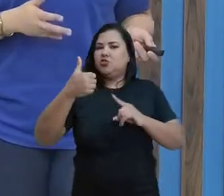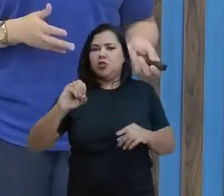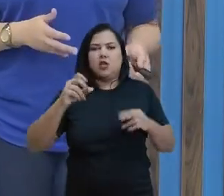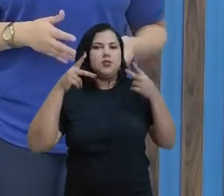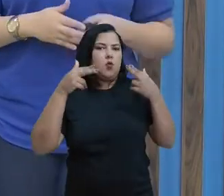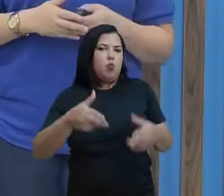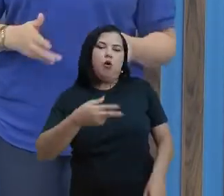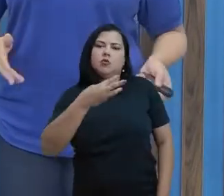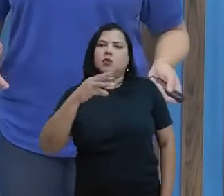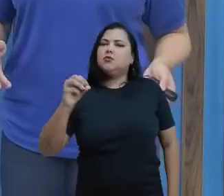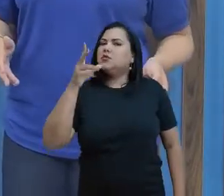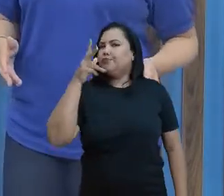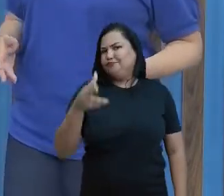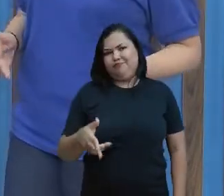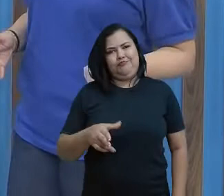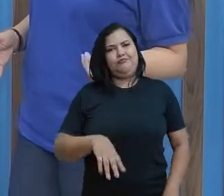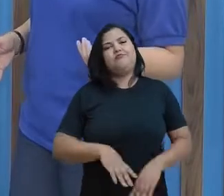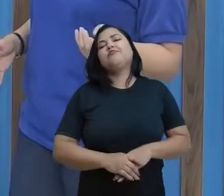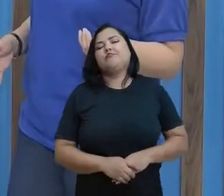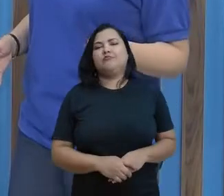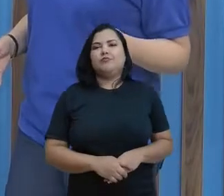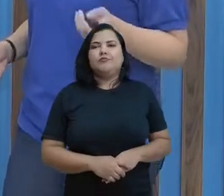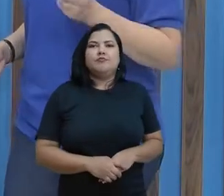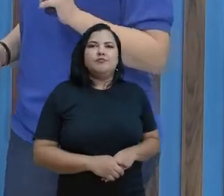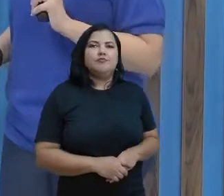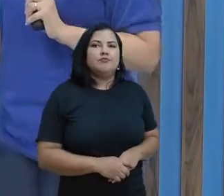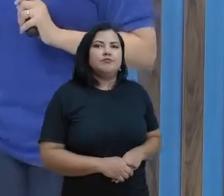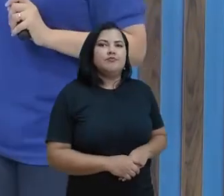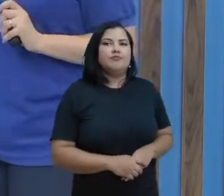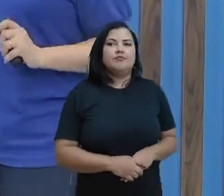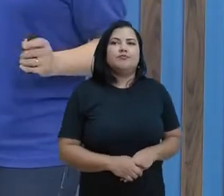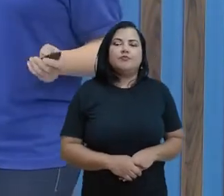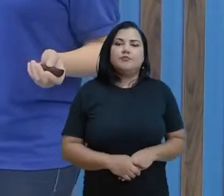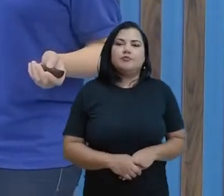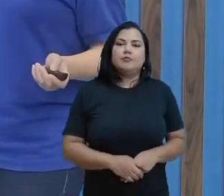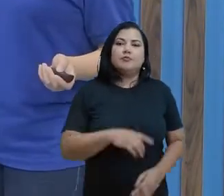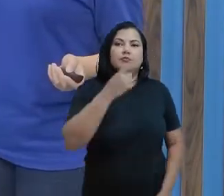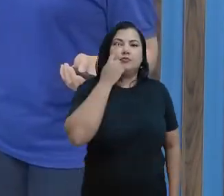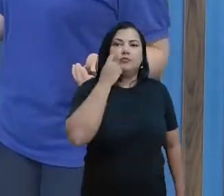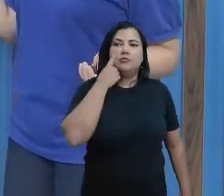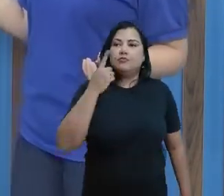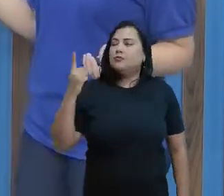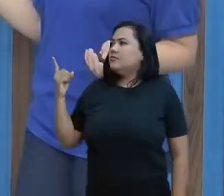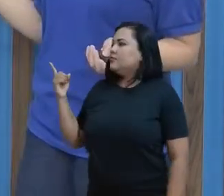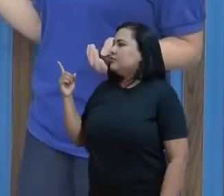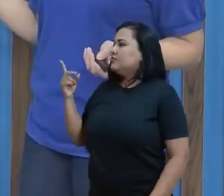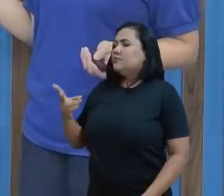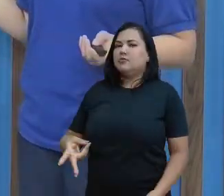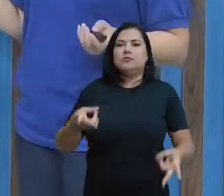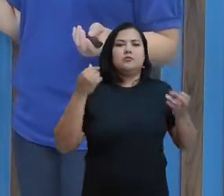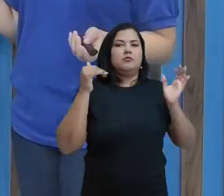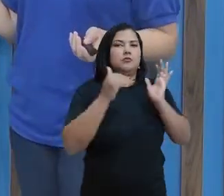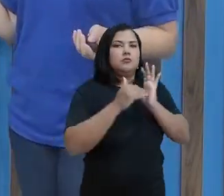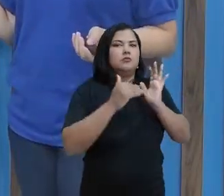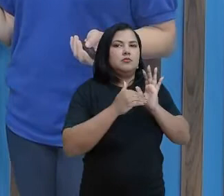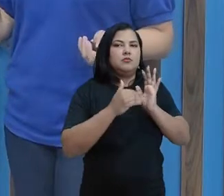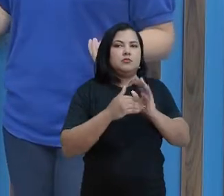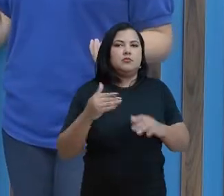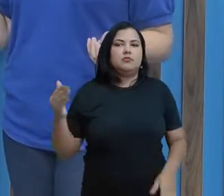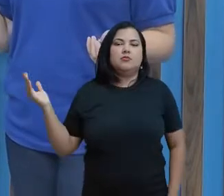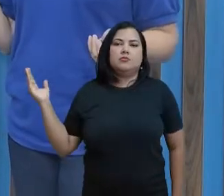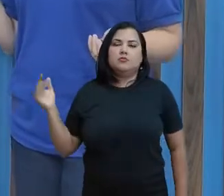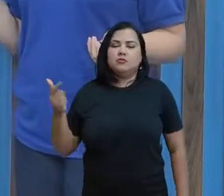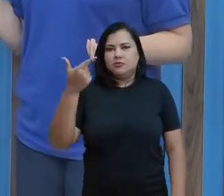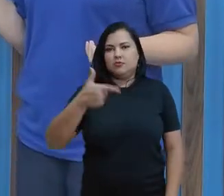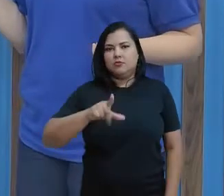dá 300 do mesmo jeito, tá certo? E aí, a gente conseguiu verificar essa última.